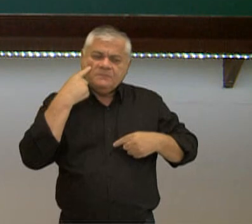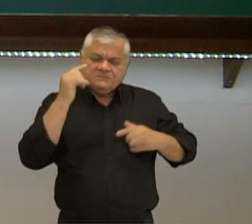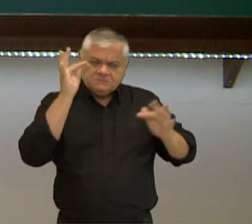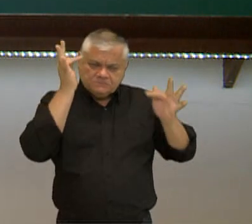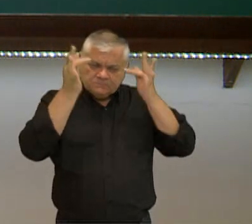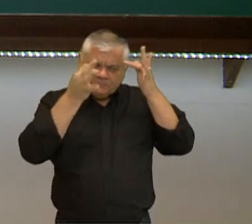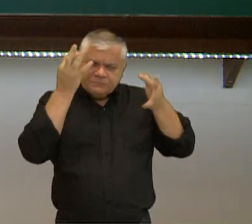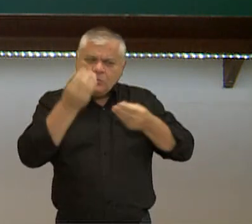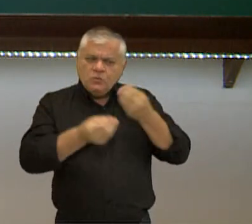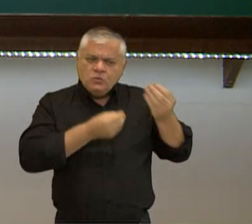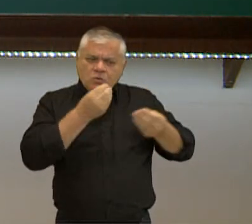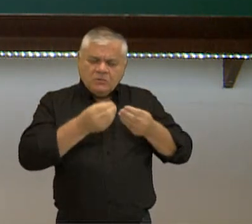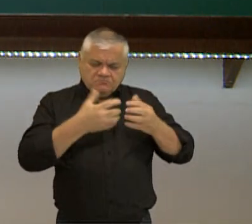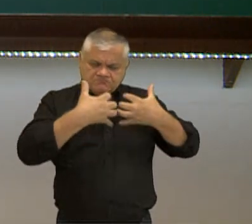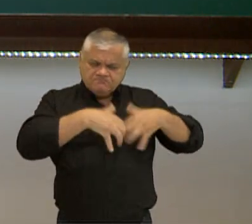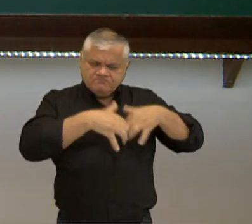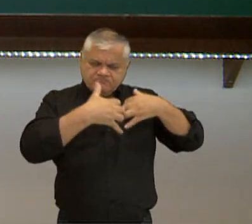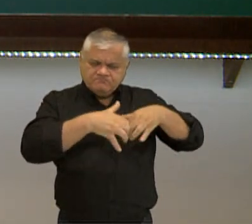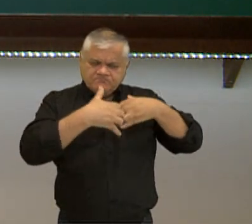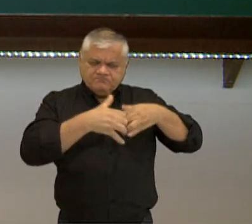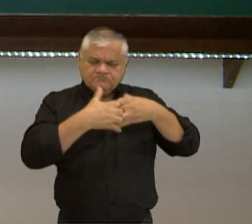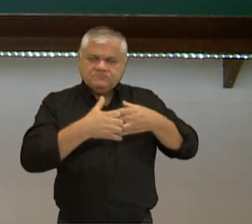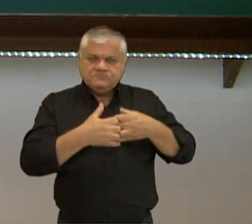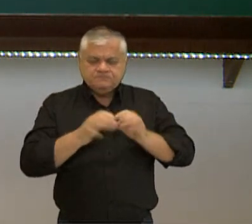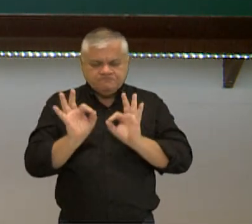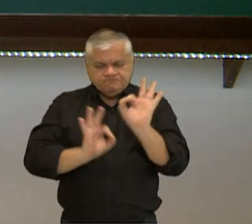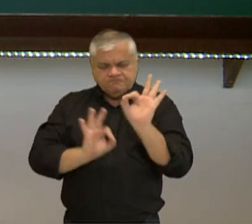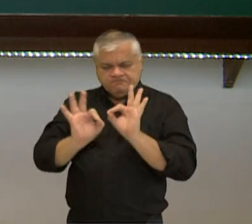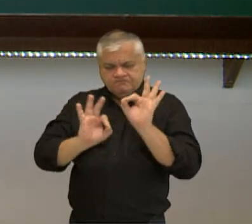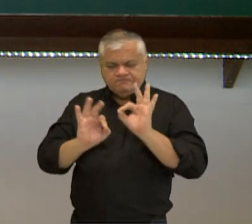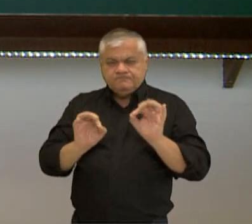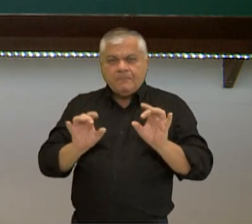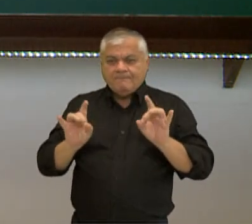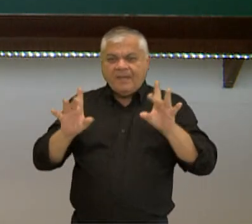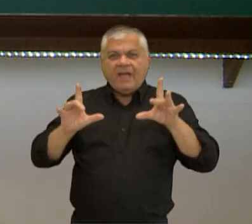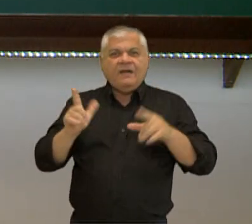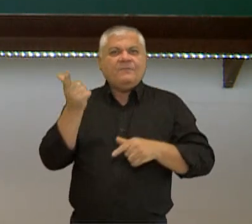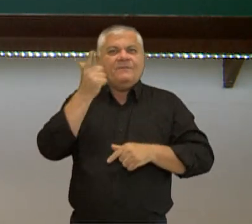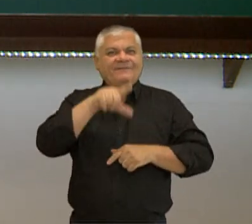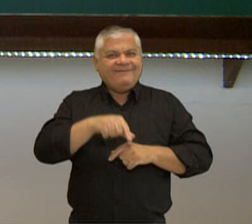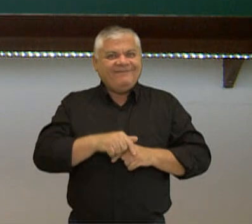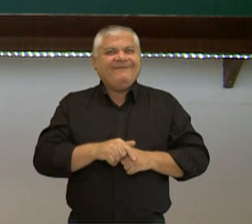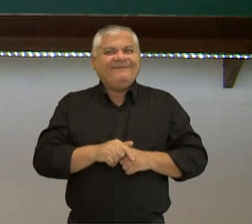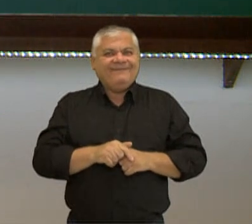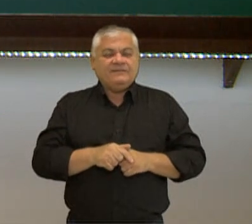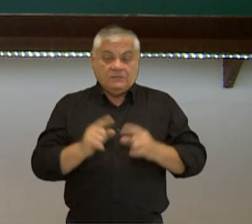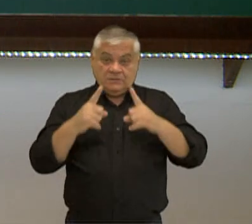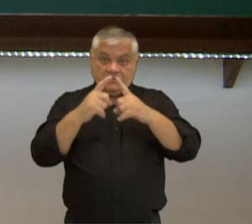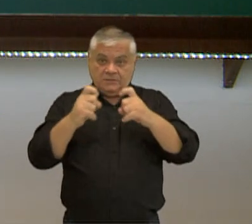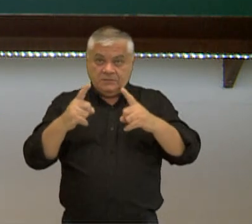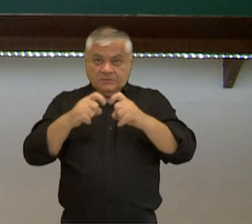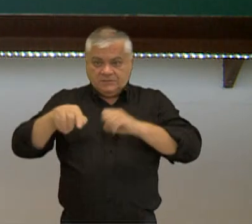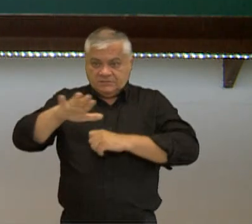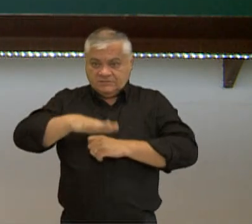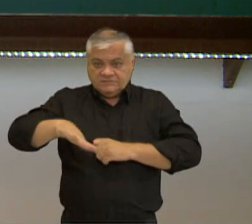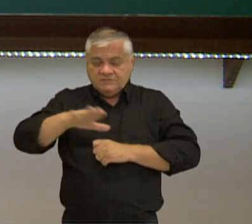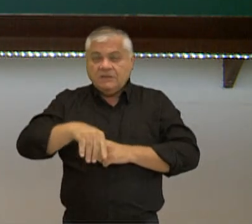teorizar e colocar em prática algo, né? Tudo hoje na ciência, na grande ciência, ela é baseada nesses